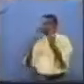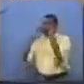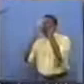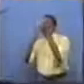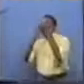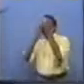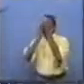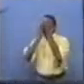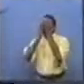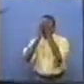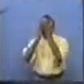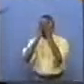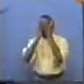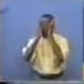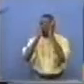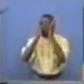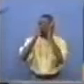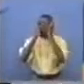tem as roupas mais bonitas,